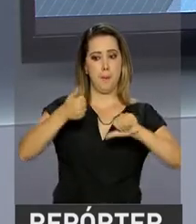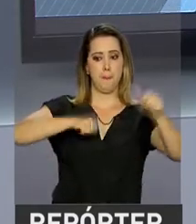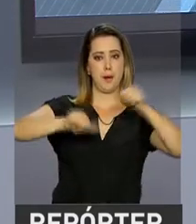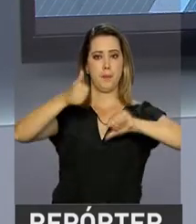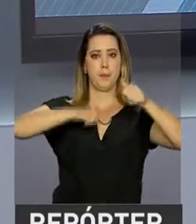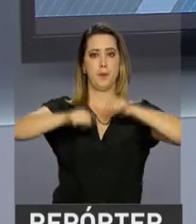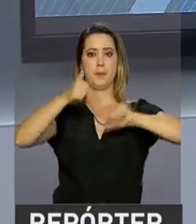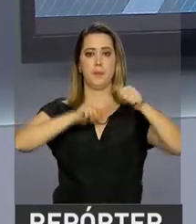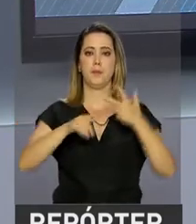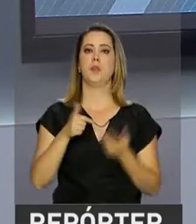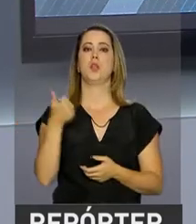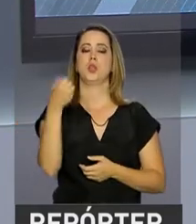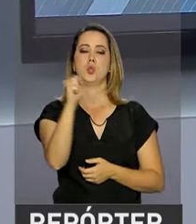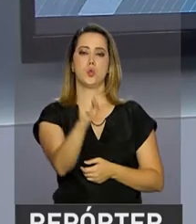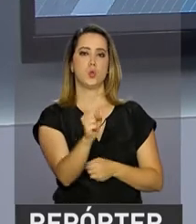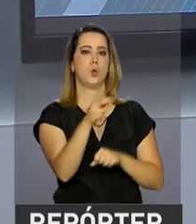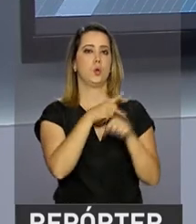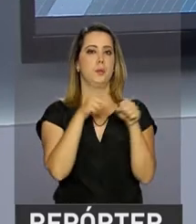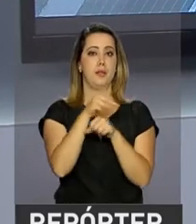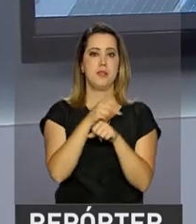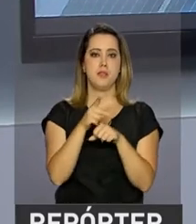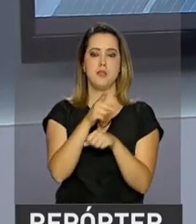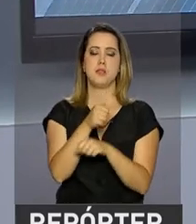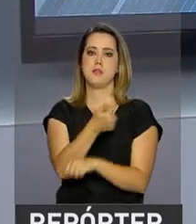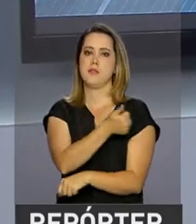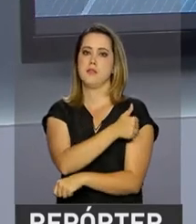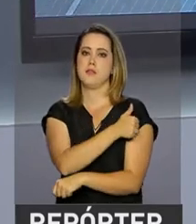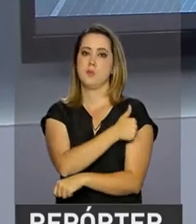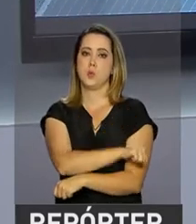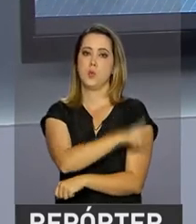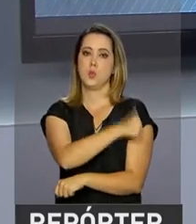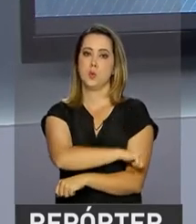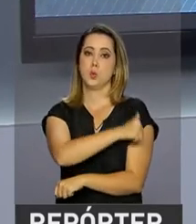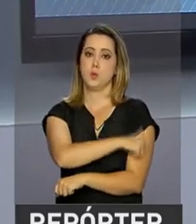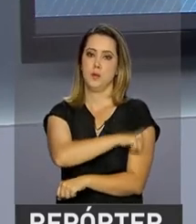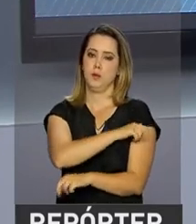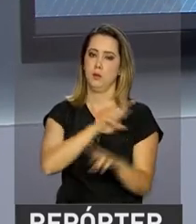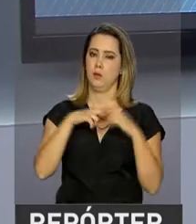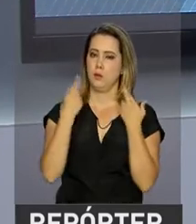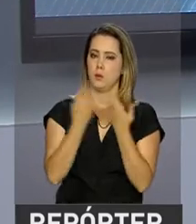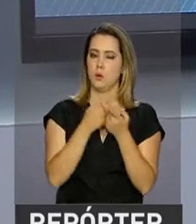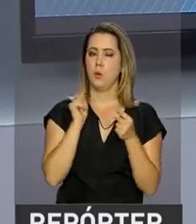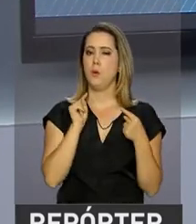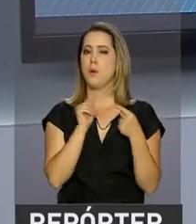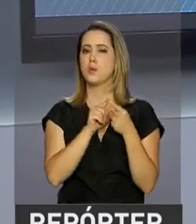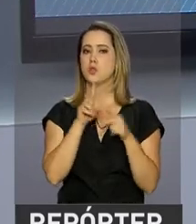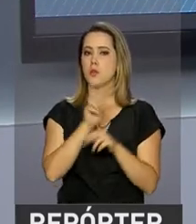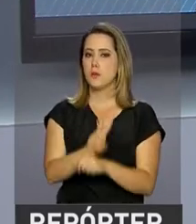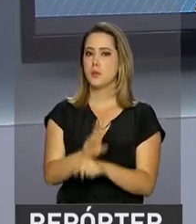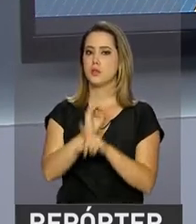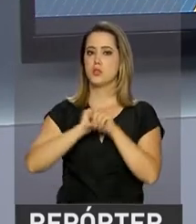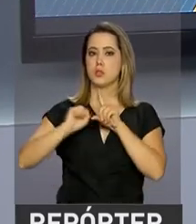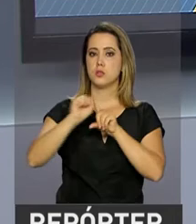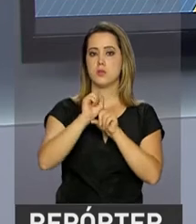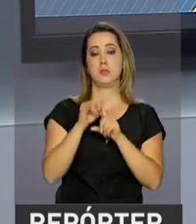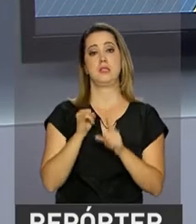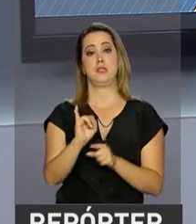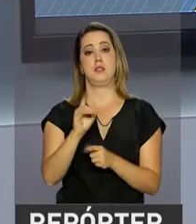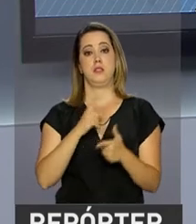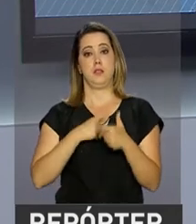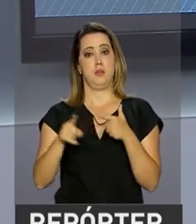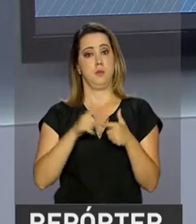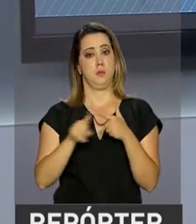américa latina e do caribe no rio de janeiro o objetivo é consolidar os conhecimentos para proteger a sociedade contra